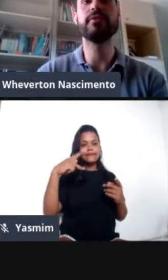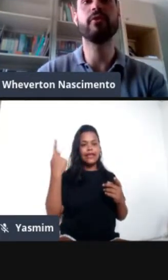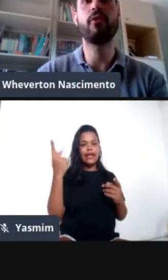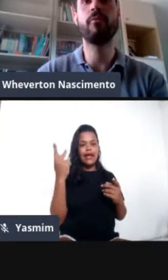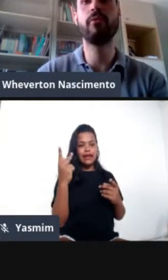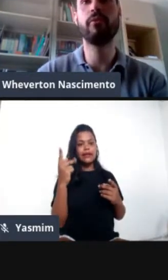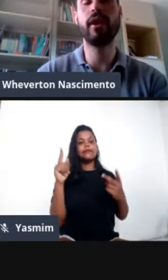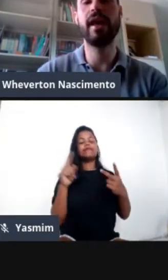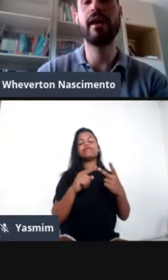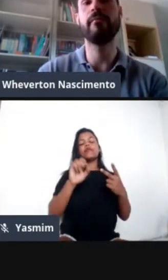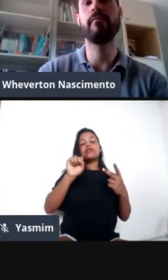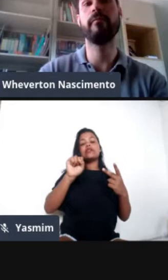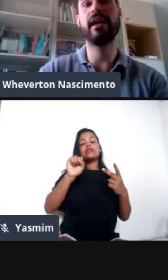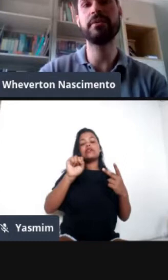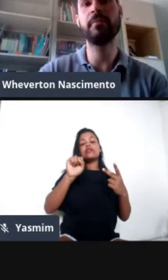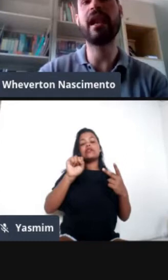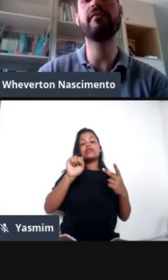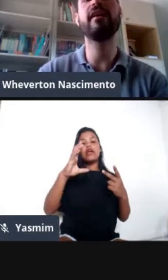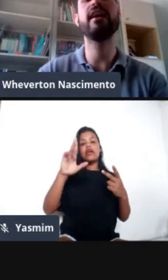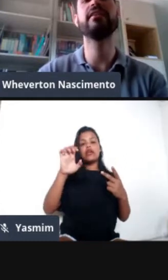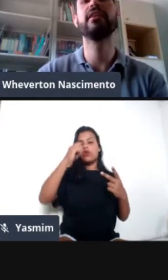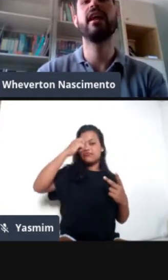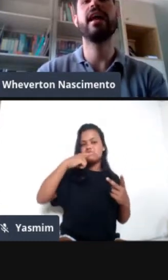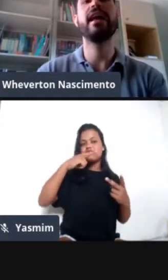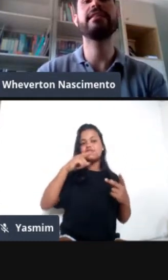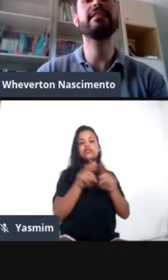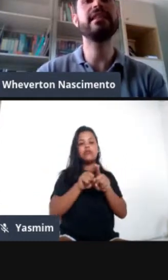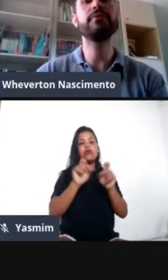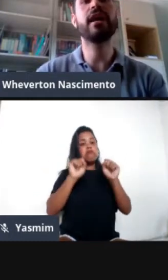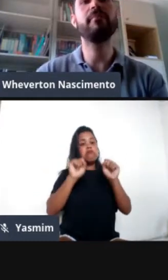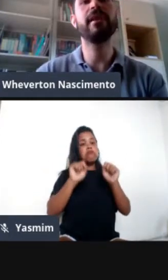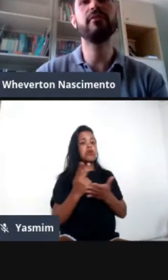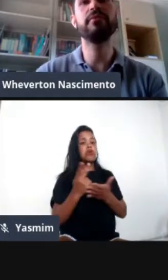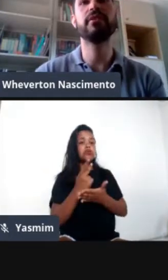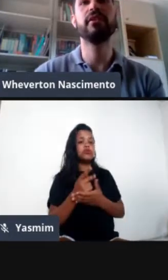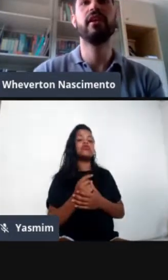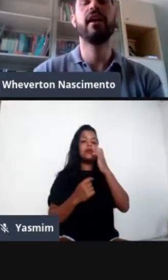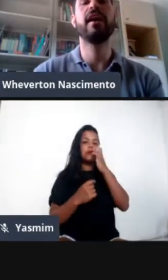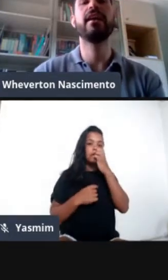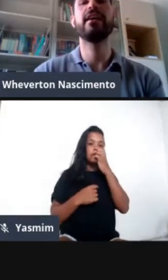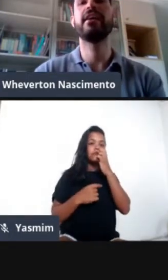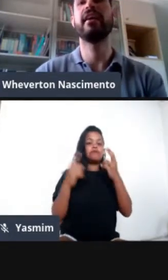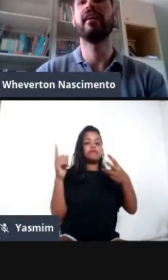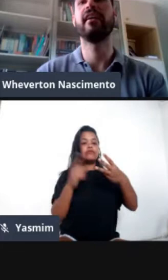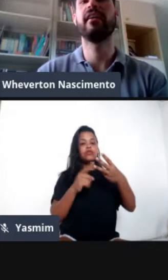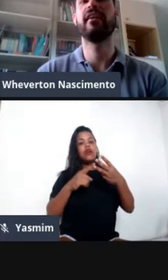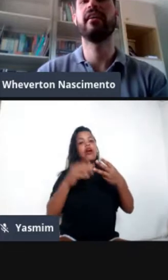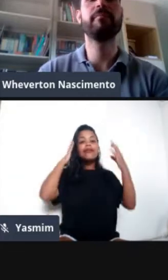secreções que funcionam como mecanismo para lavar, cílios, cabelos,